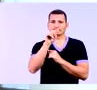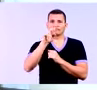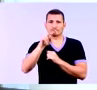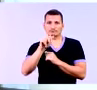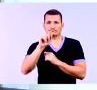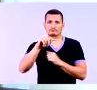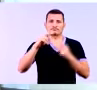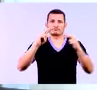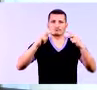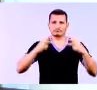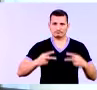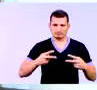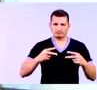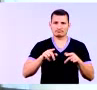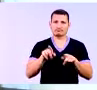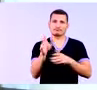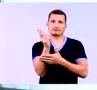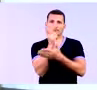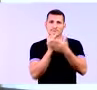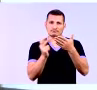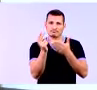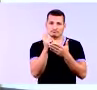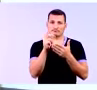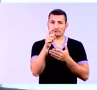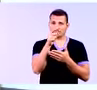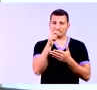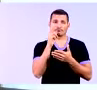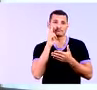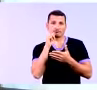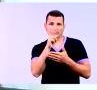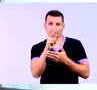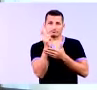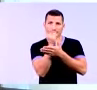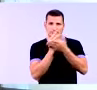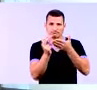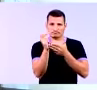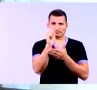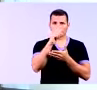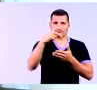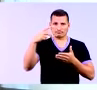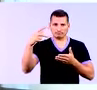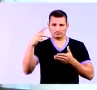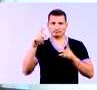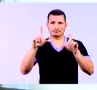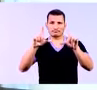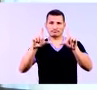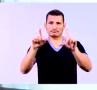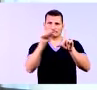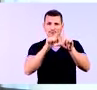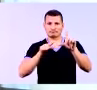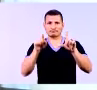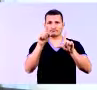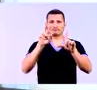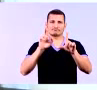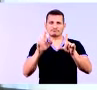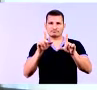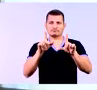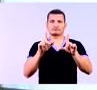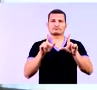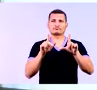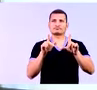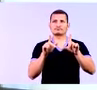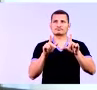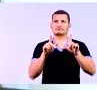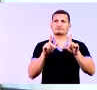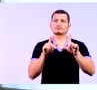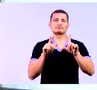HTML e o design, se vocês observaram bem, o design da aplicação da tela era diferente. Em momento